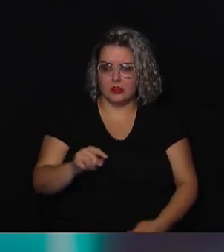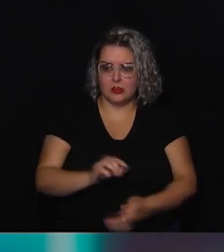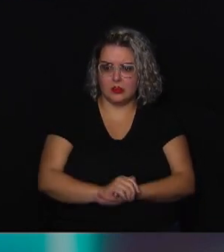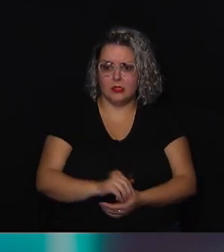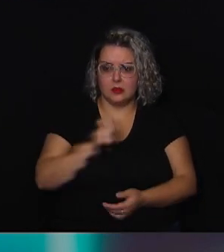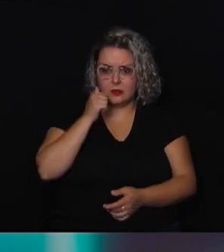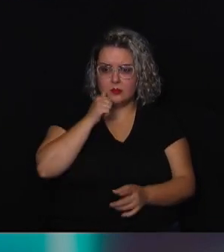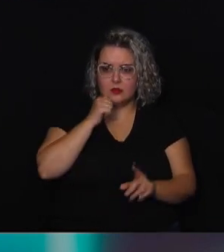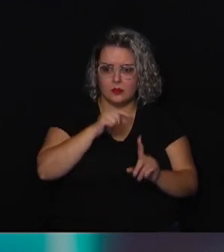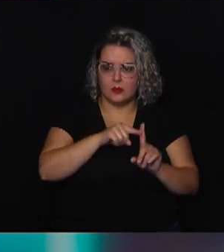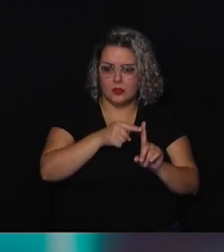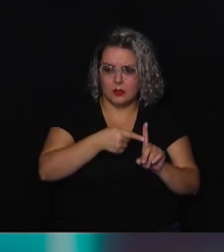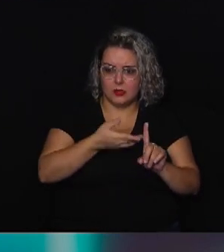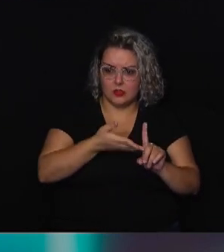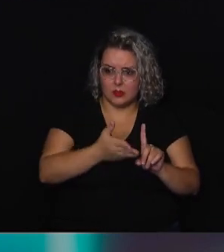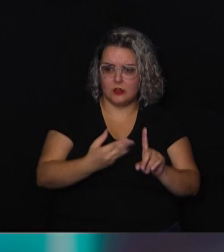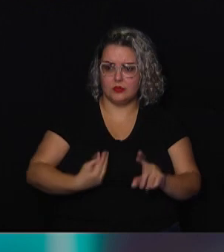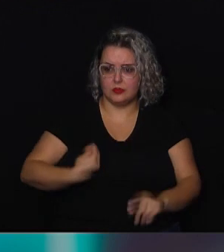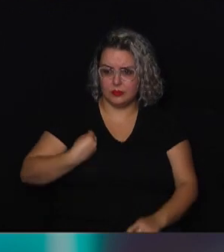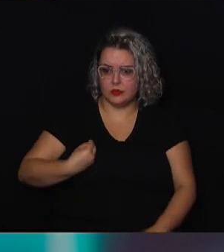mulheres, né? Nós chegamos em